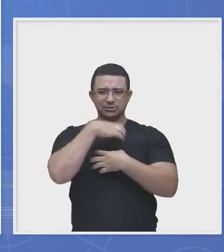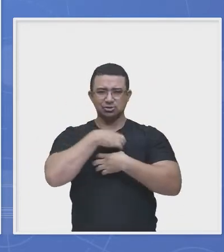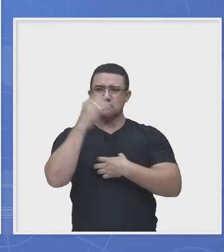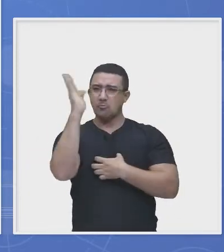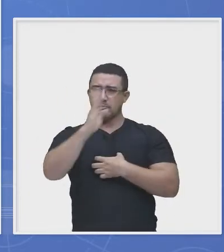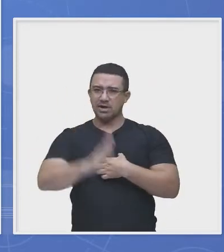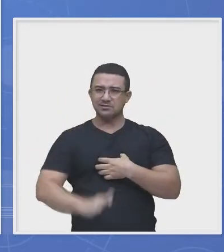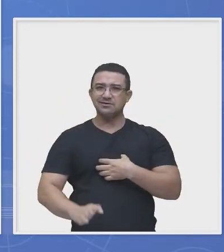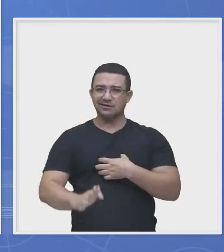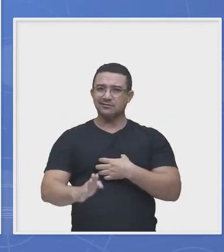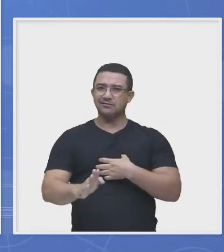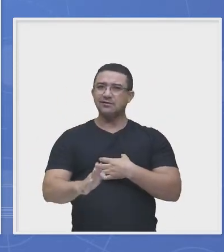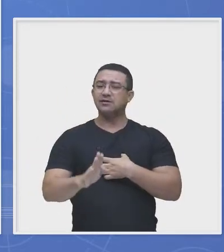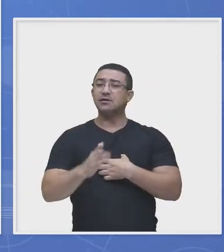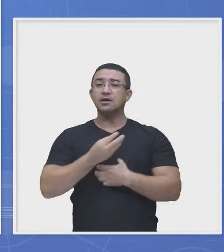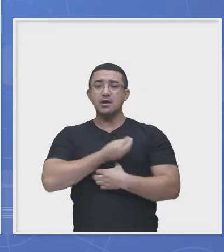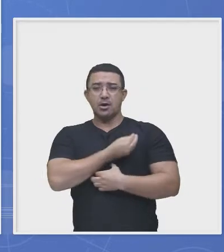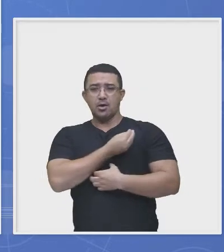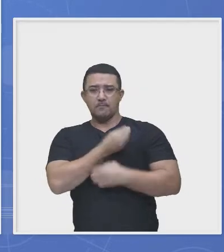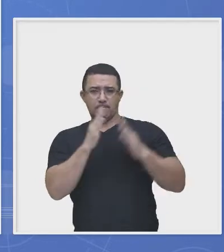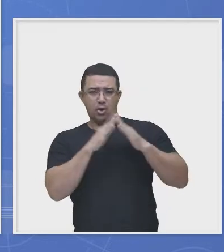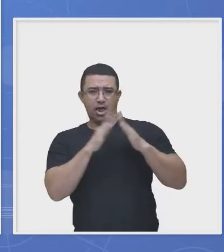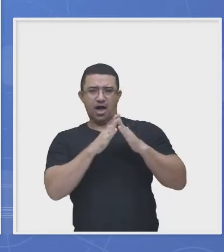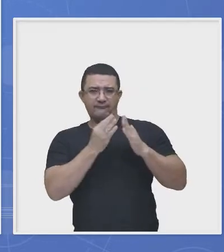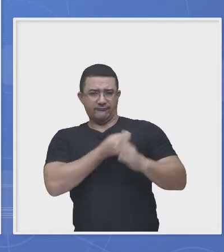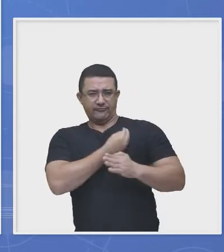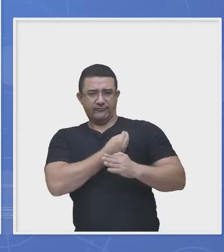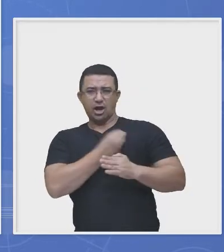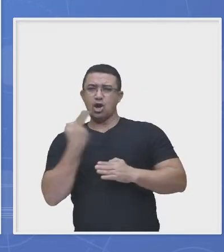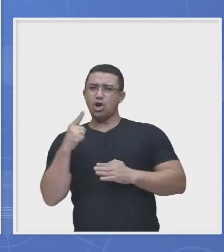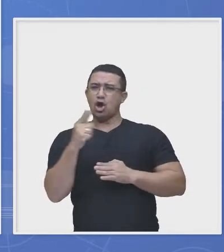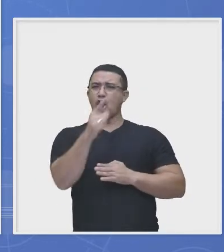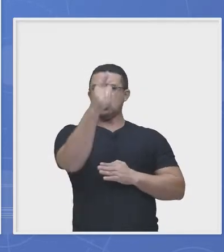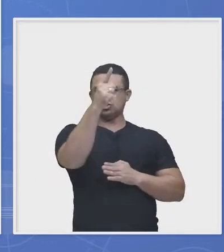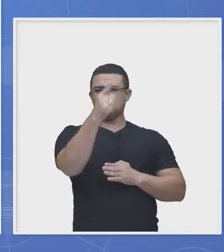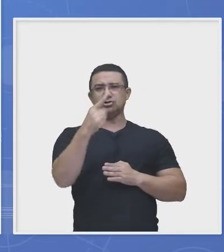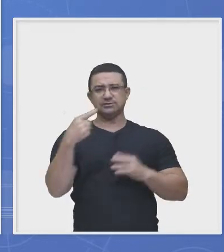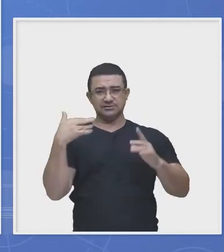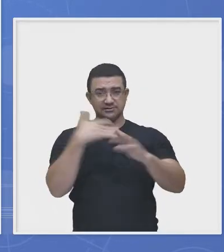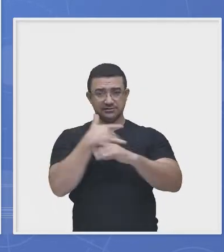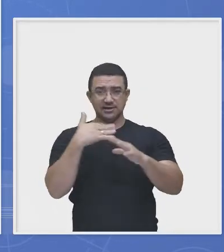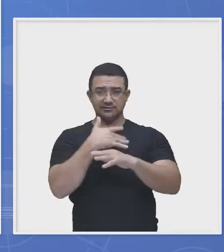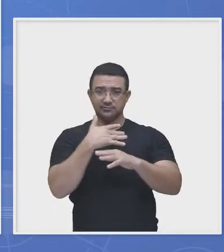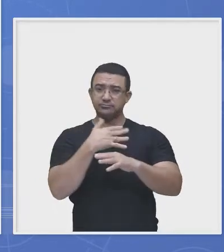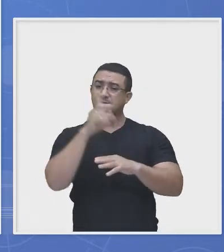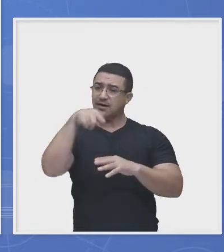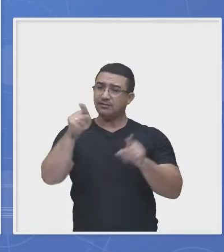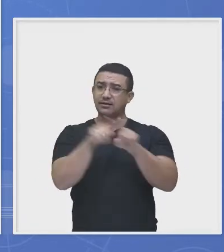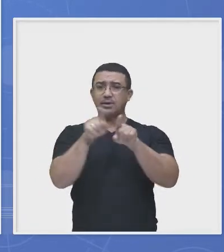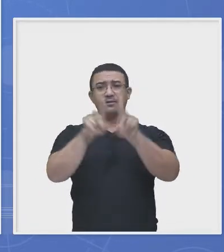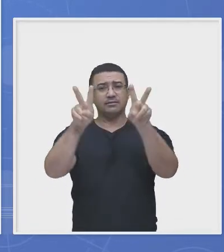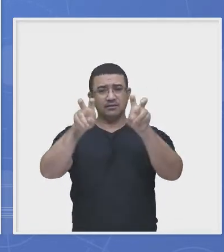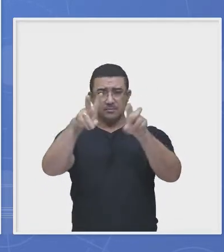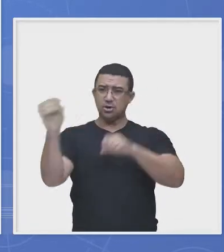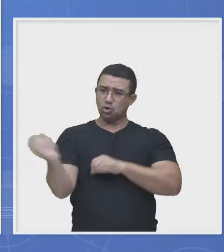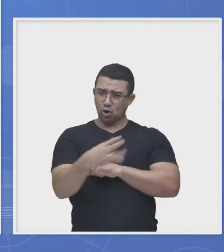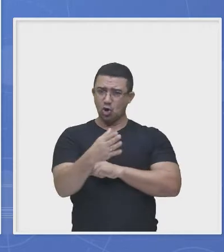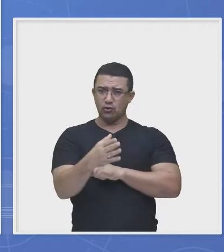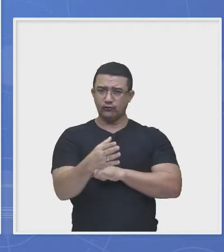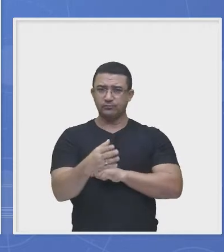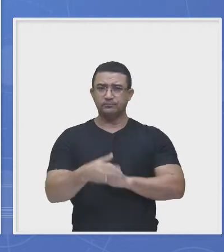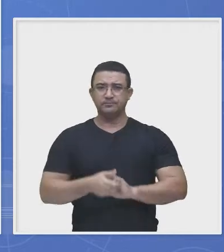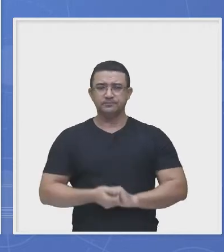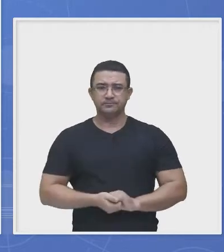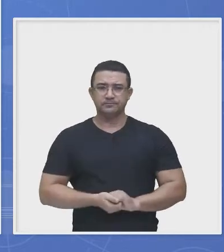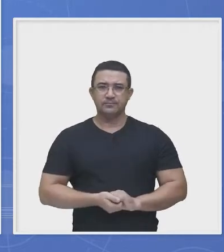viviam longe dos grandes centros urbanos. Então, percebe que esse era um ponto de inovação nessa temática. Olha